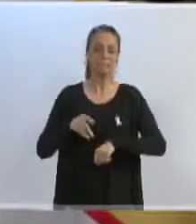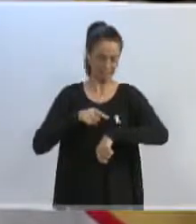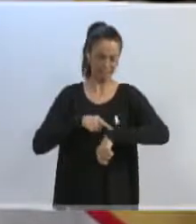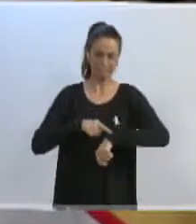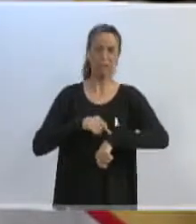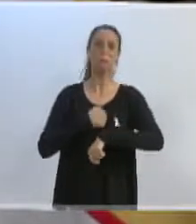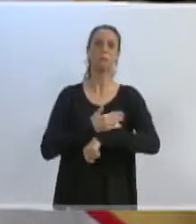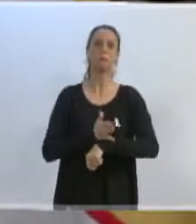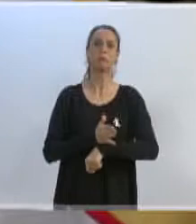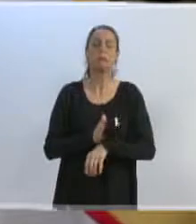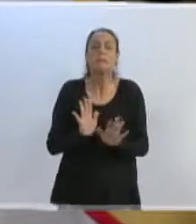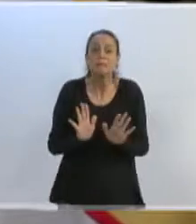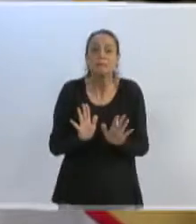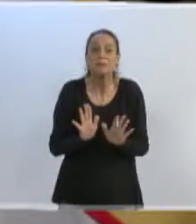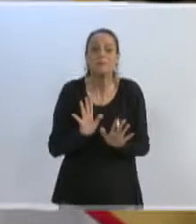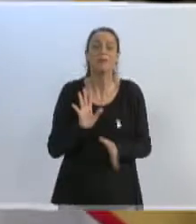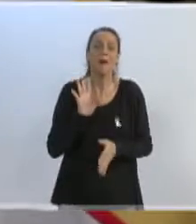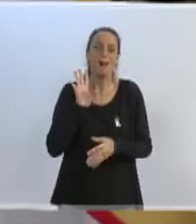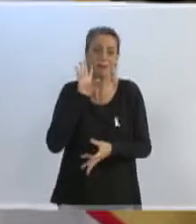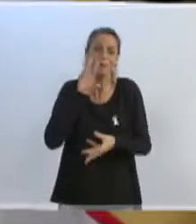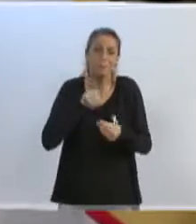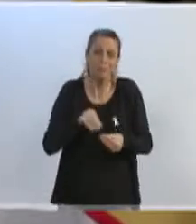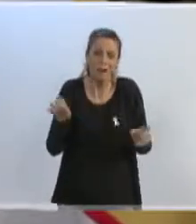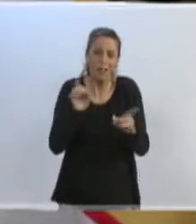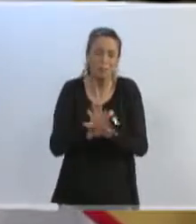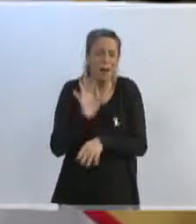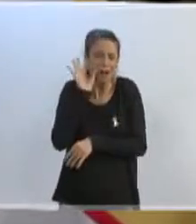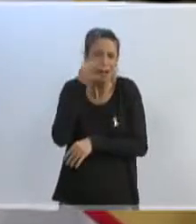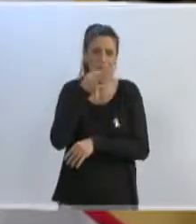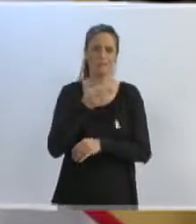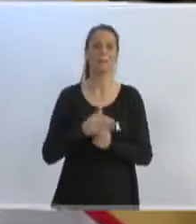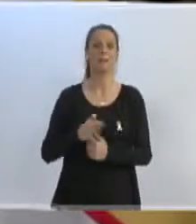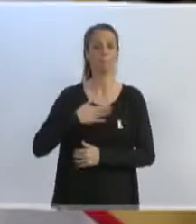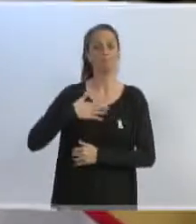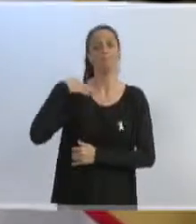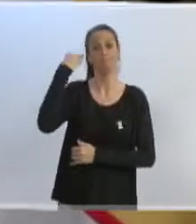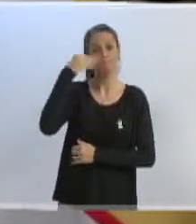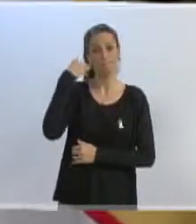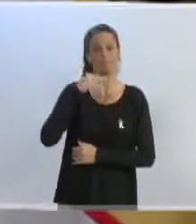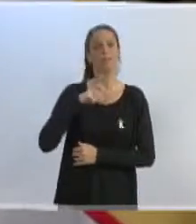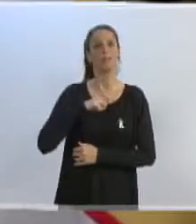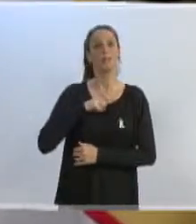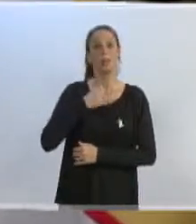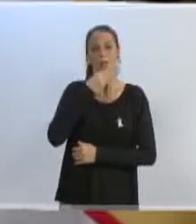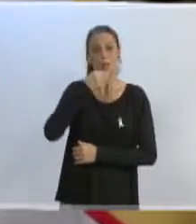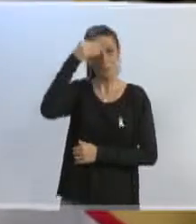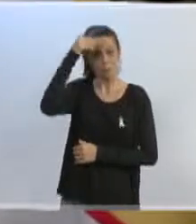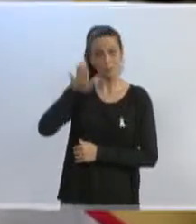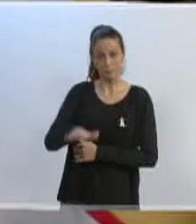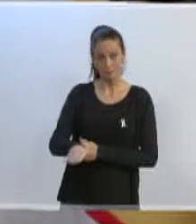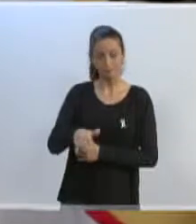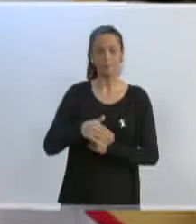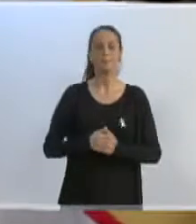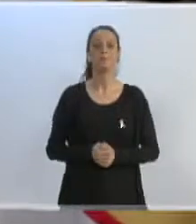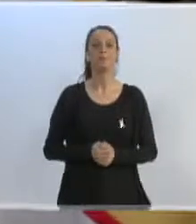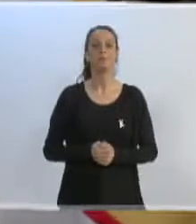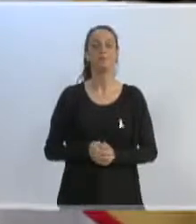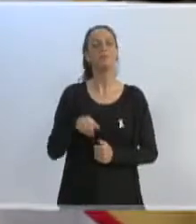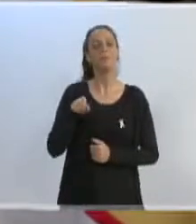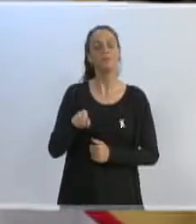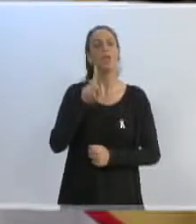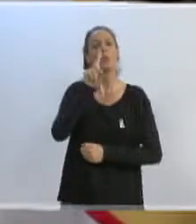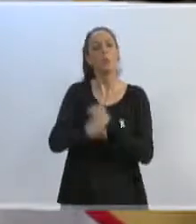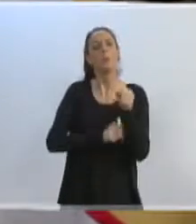né? Mas vou só terminar, então, falando rapidamente uma experiência. Eu tenho um sobrinho que ele ficou